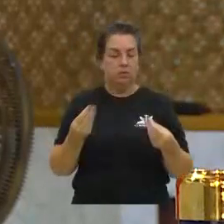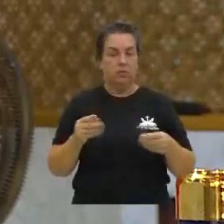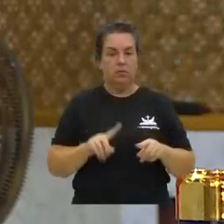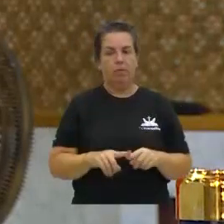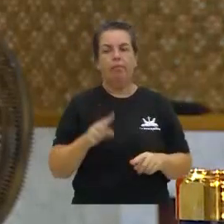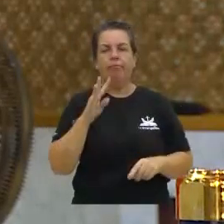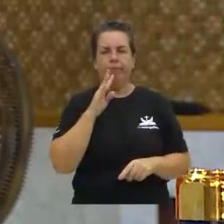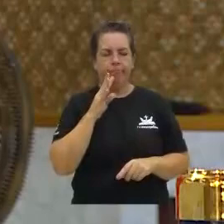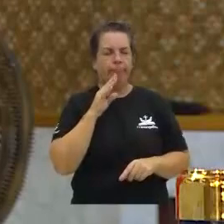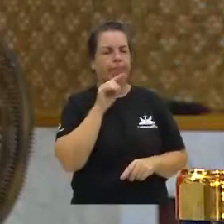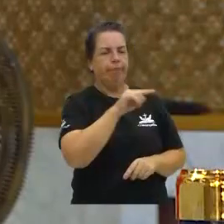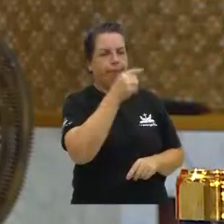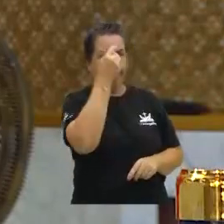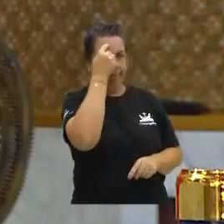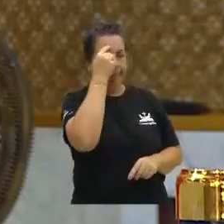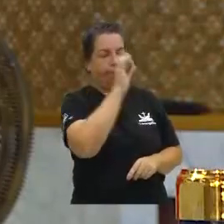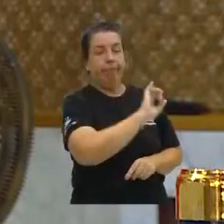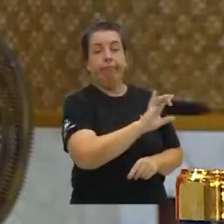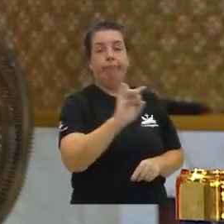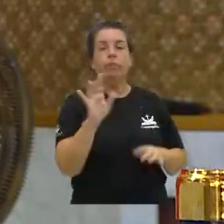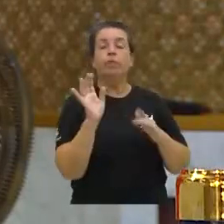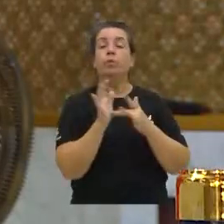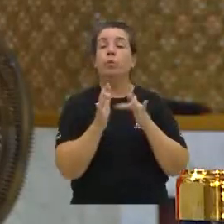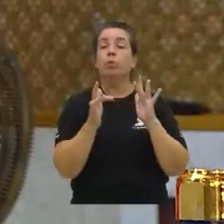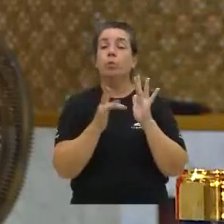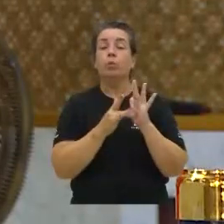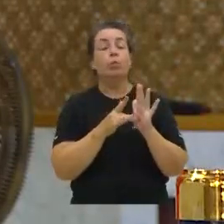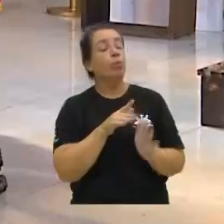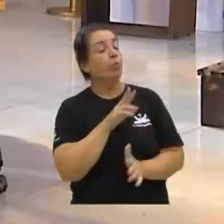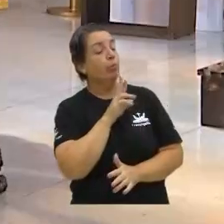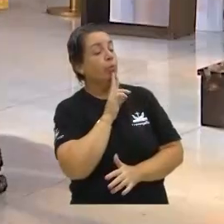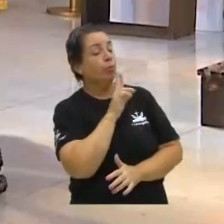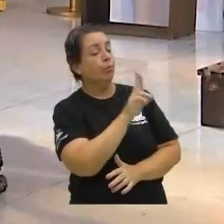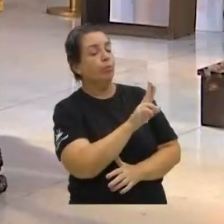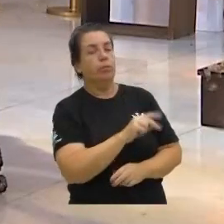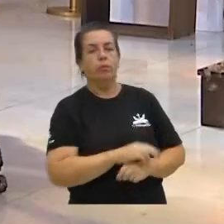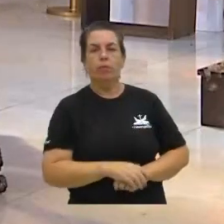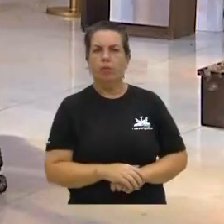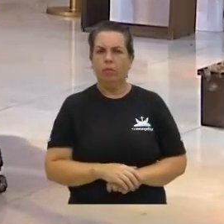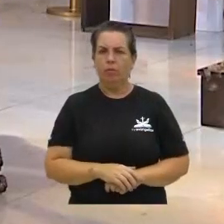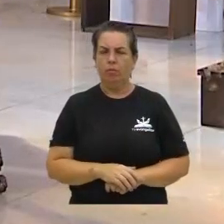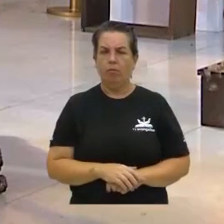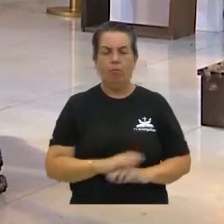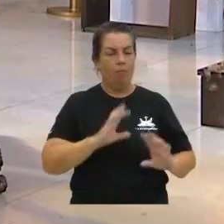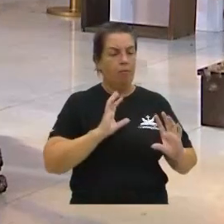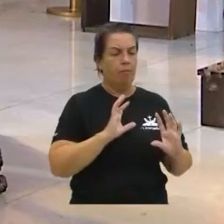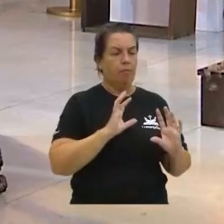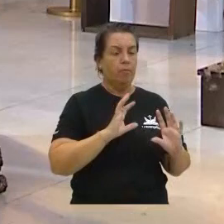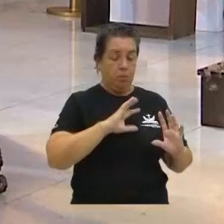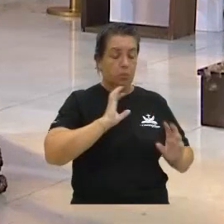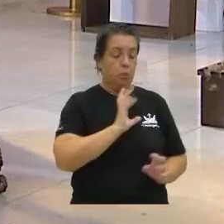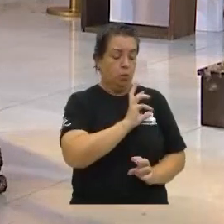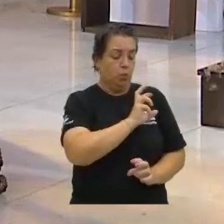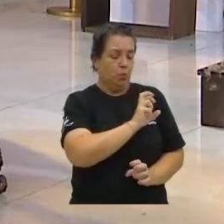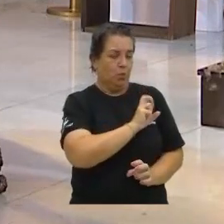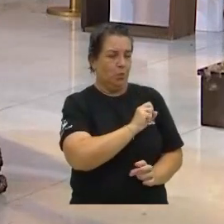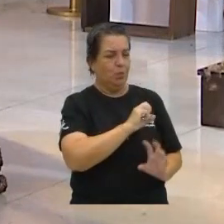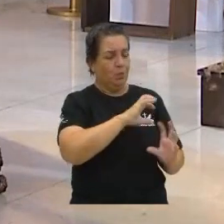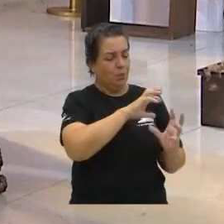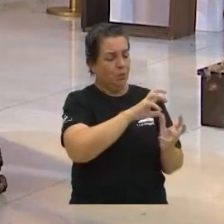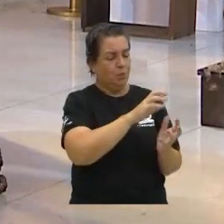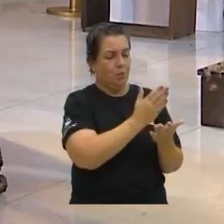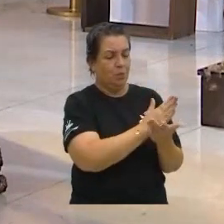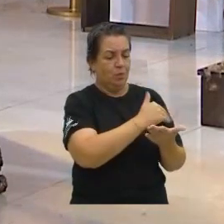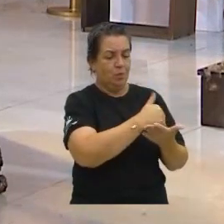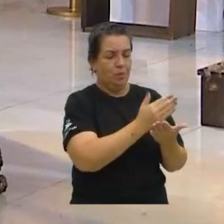conhecendo seus pensamentos, Jesus disse-lhes: todo reino dividido contra